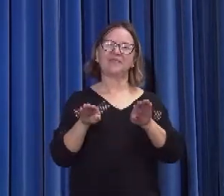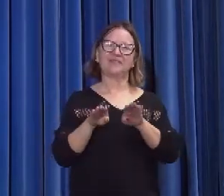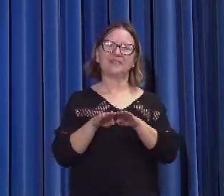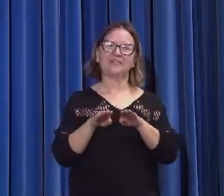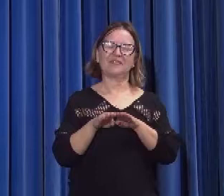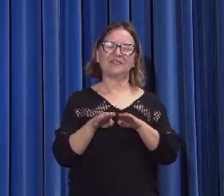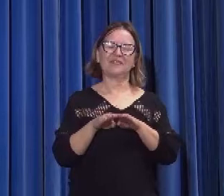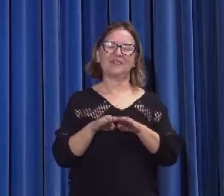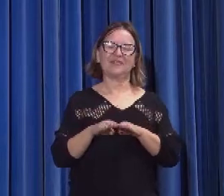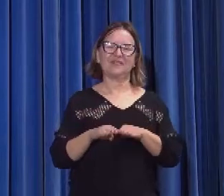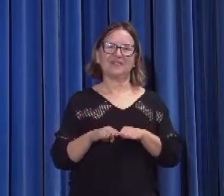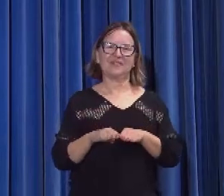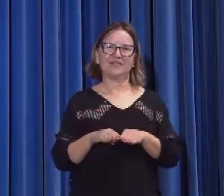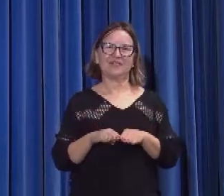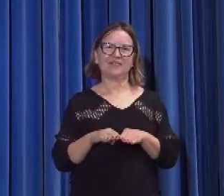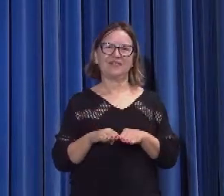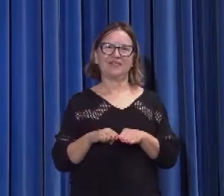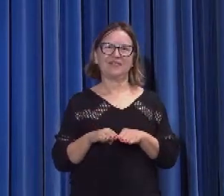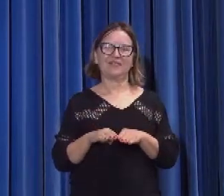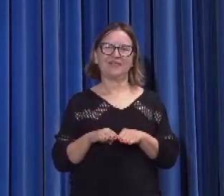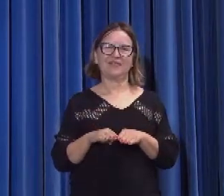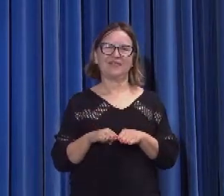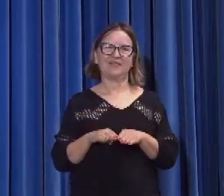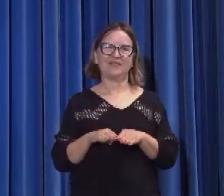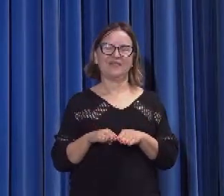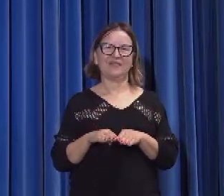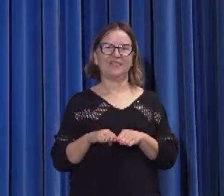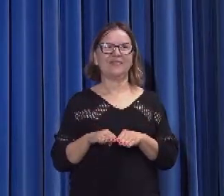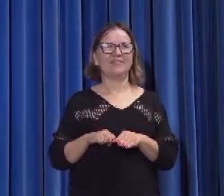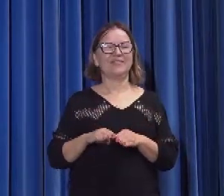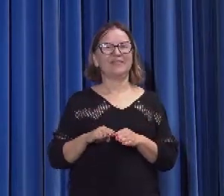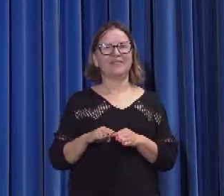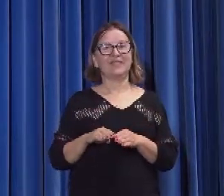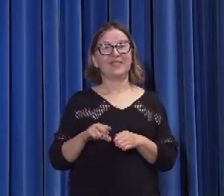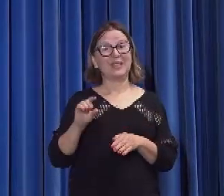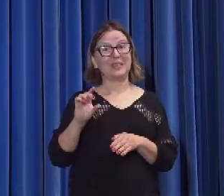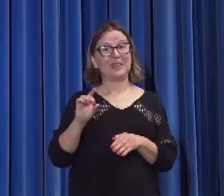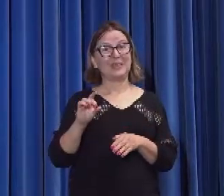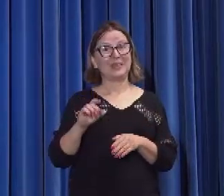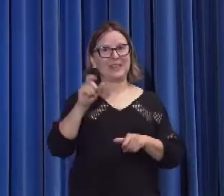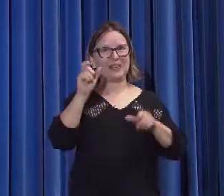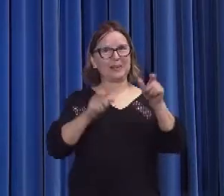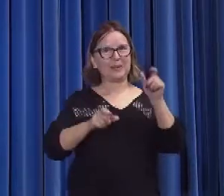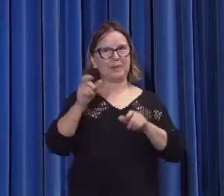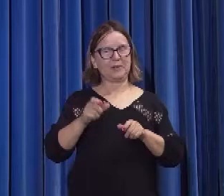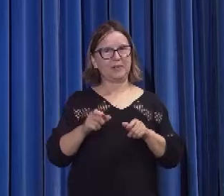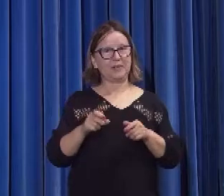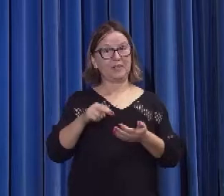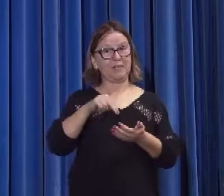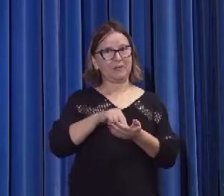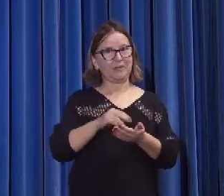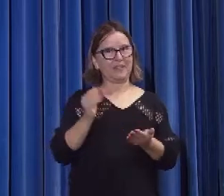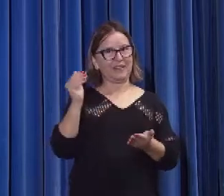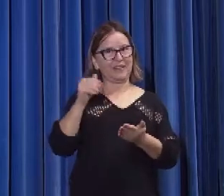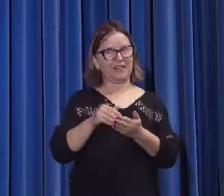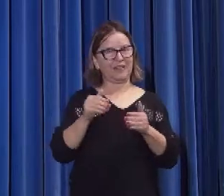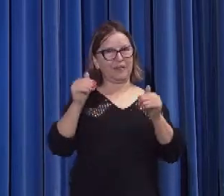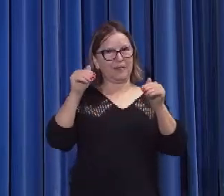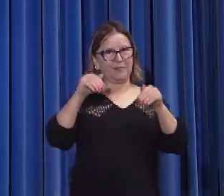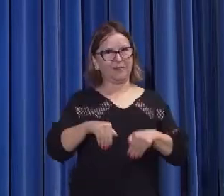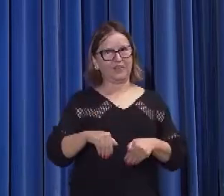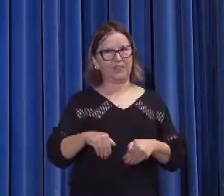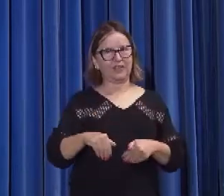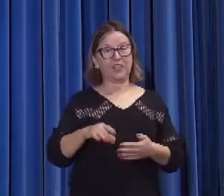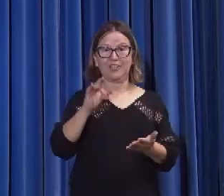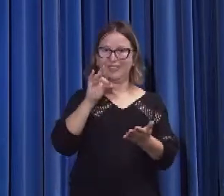como se fosse o outro lado da moeda, só aqueles que perseverarem até o fim